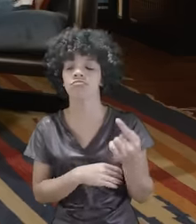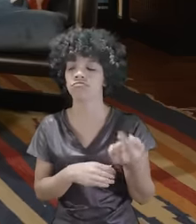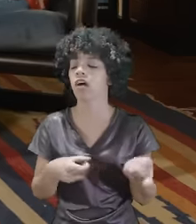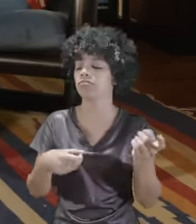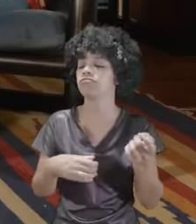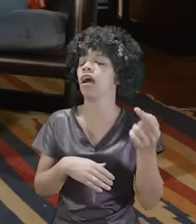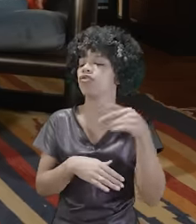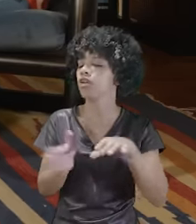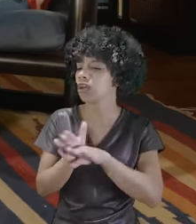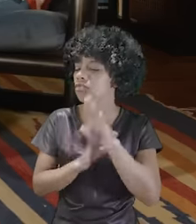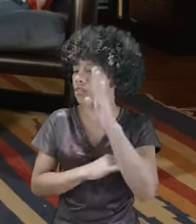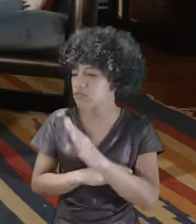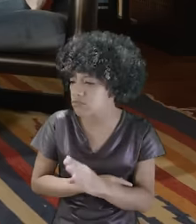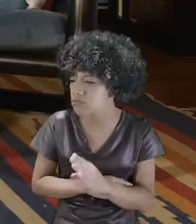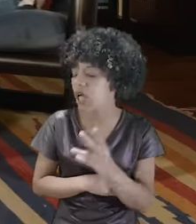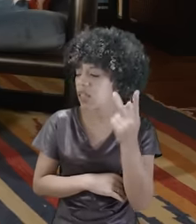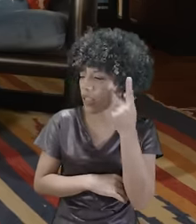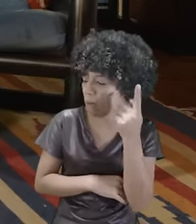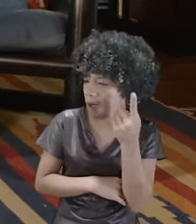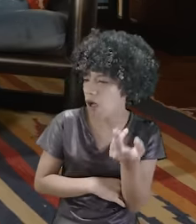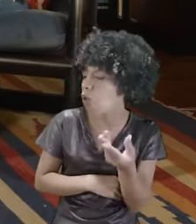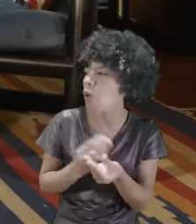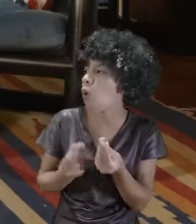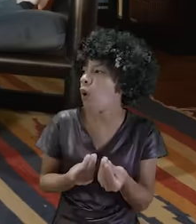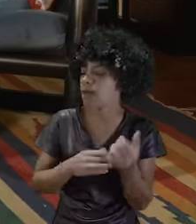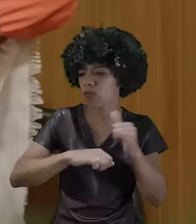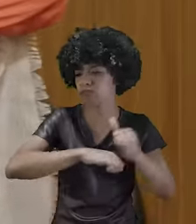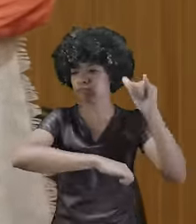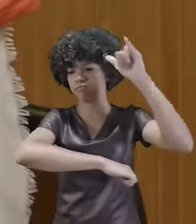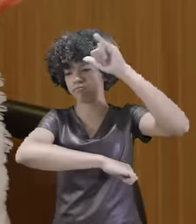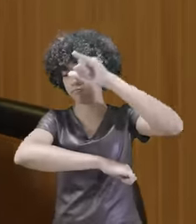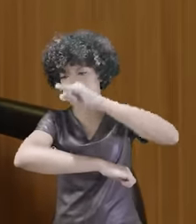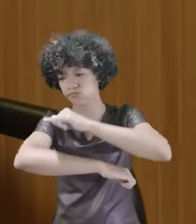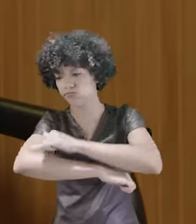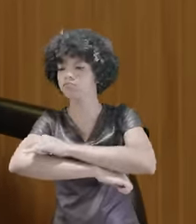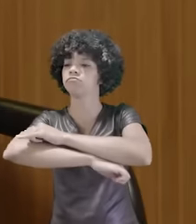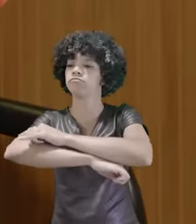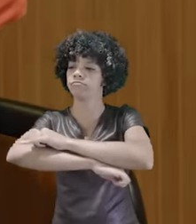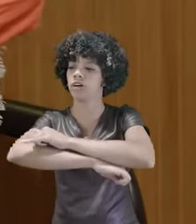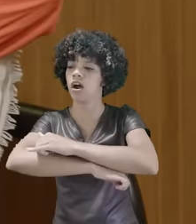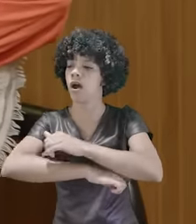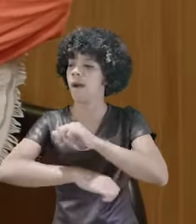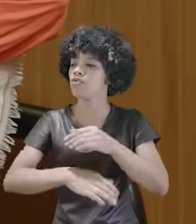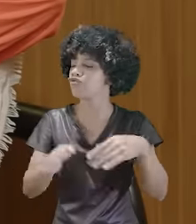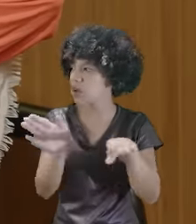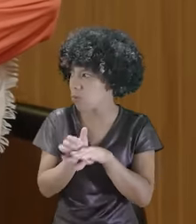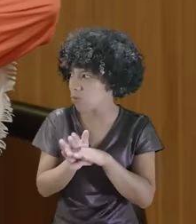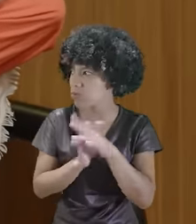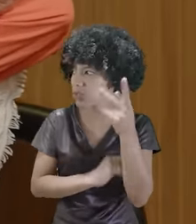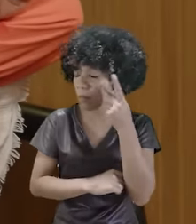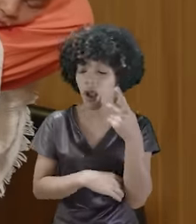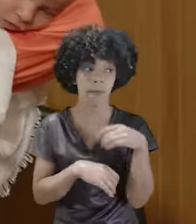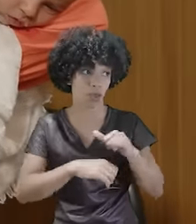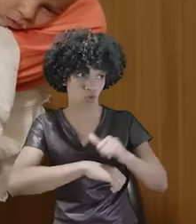casa uso aqui em São Paulo como é que foi quando você fala em São Paulo não é quando a gente parou a gente